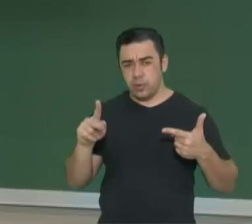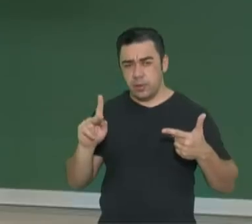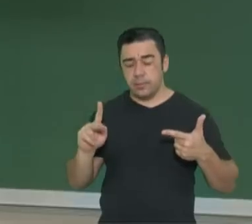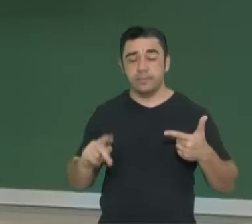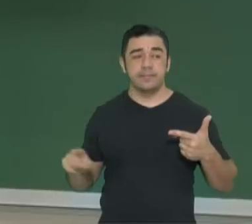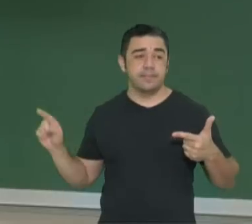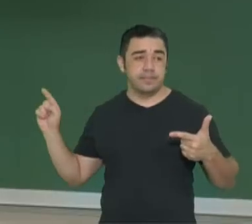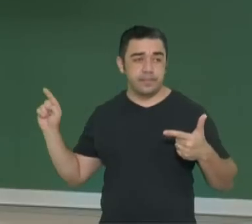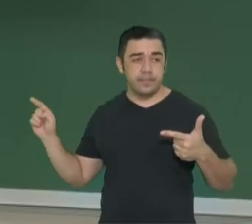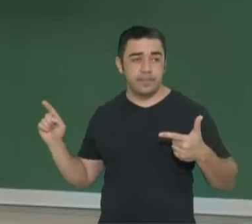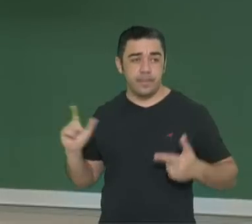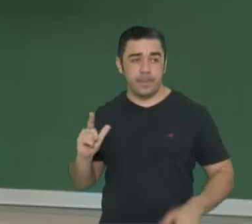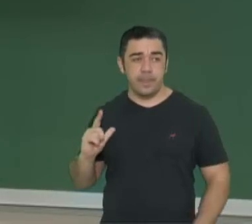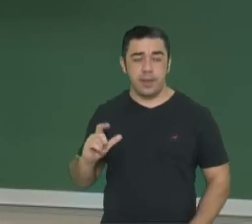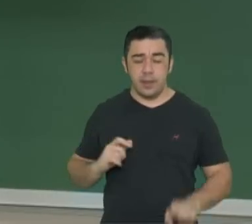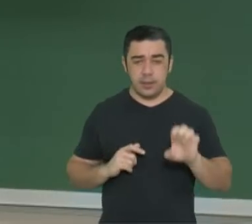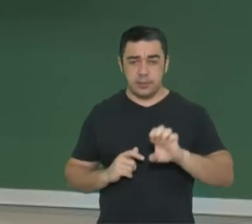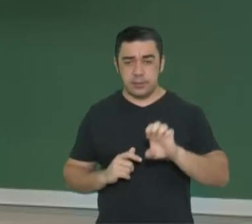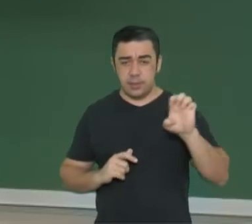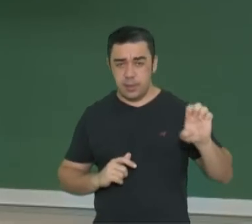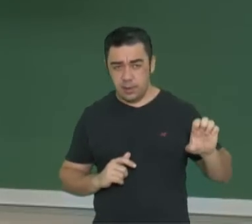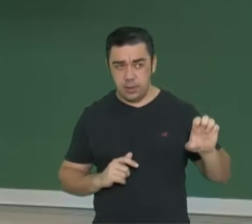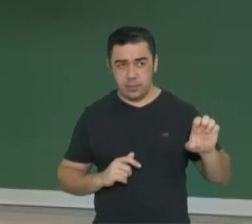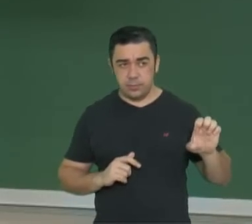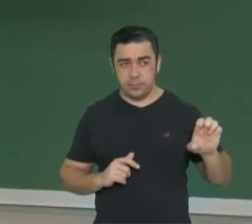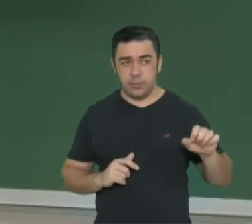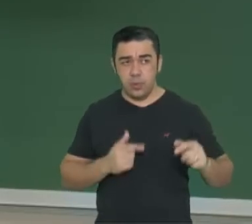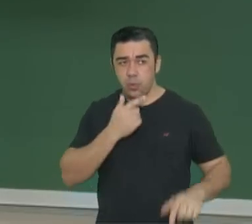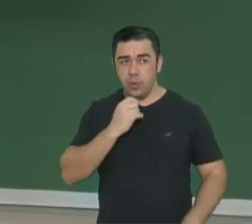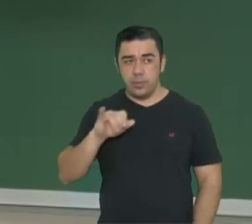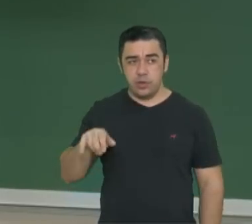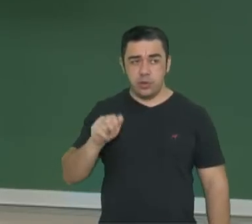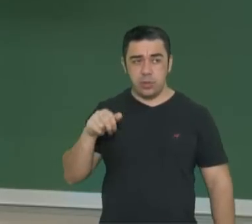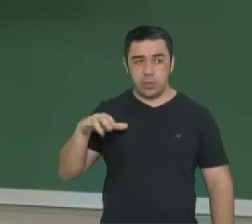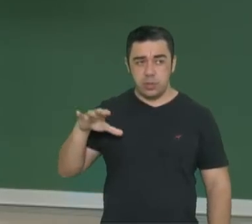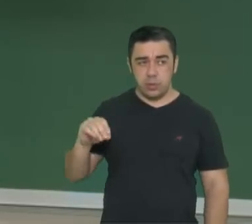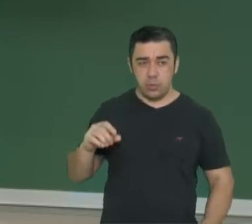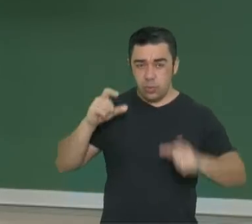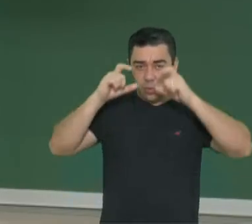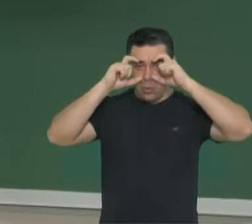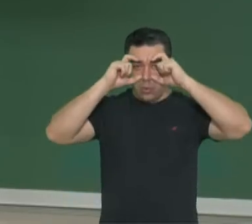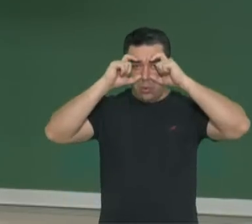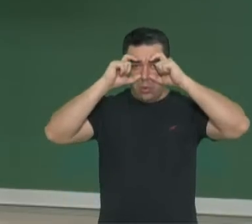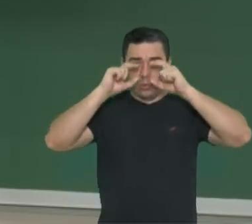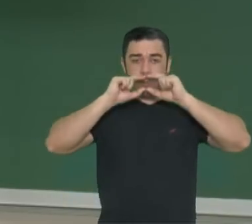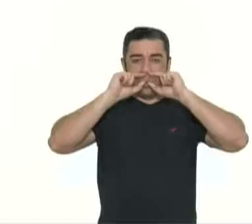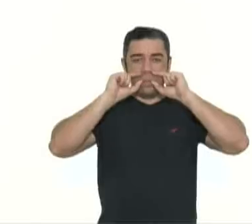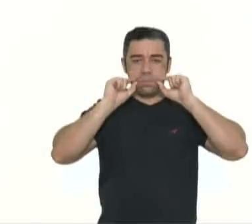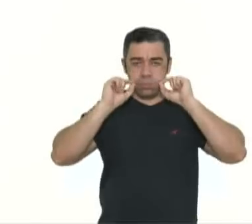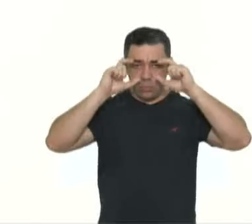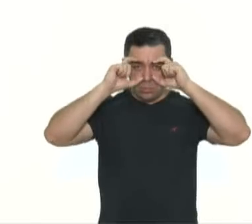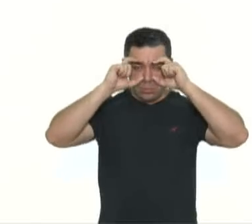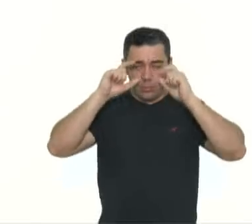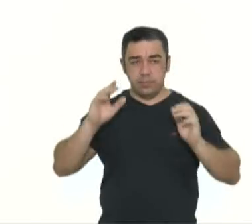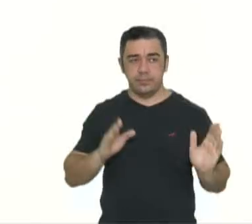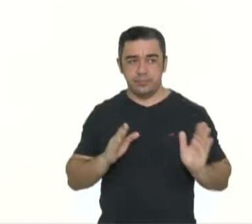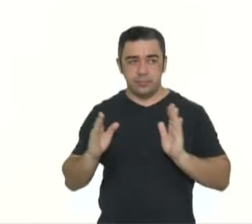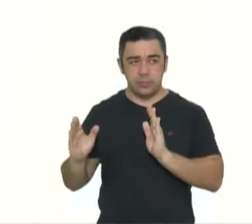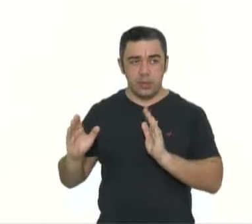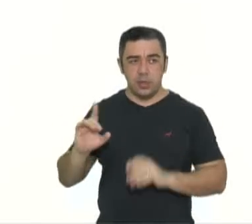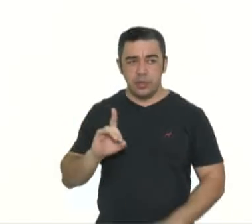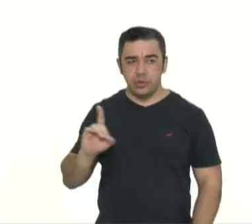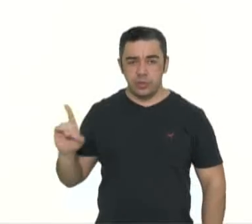Aqui você tem, do lado esquerdo, o Jânio Quadros, de óculos aí do lado esquerdo. Do lado direito